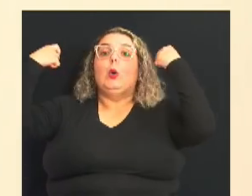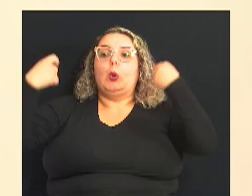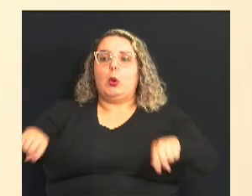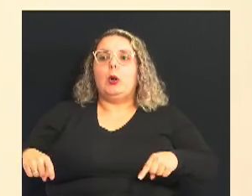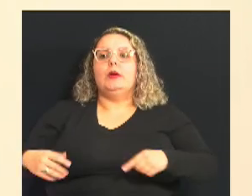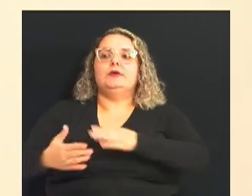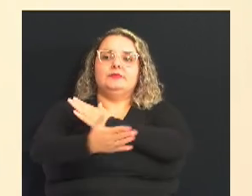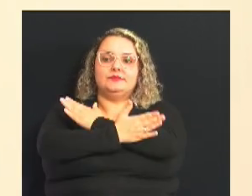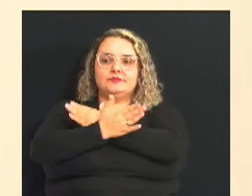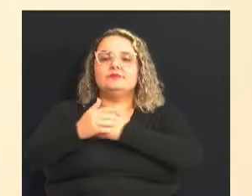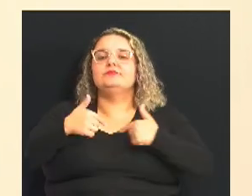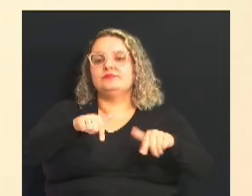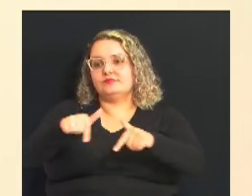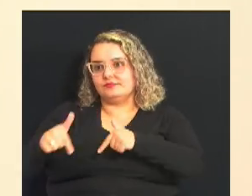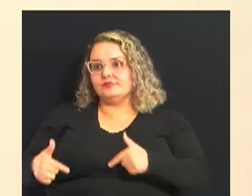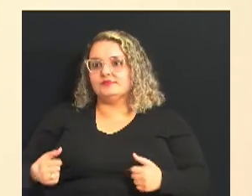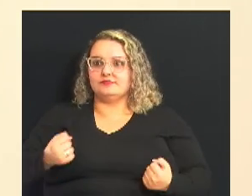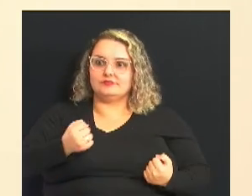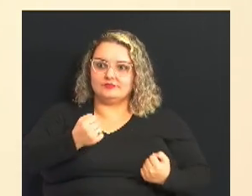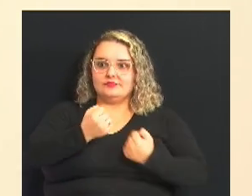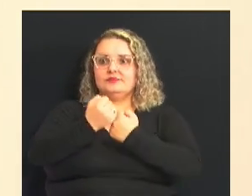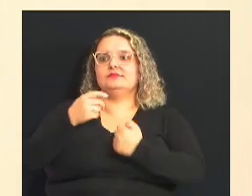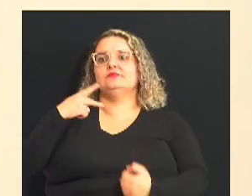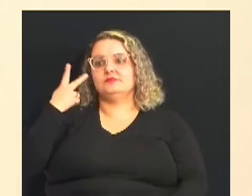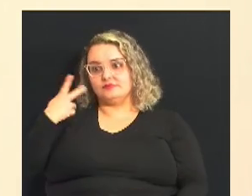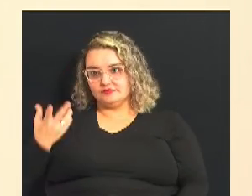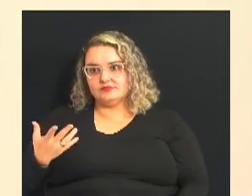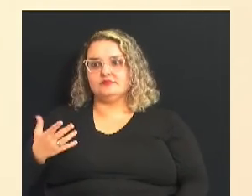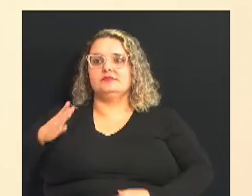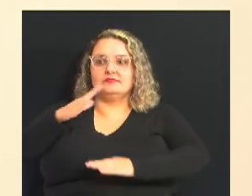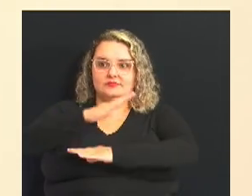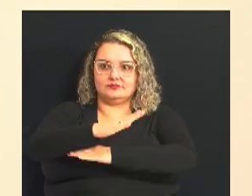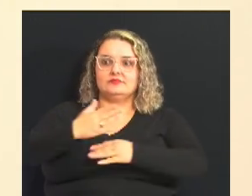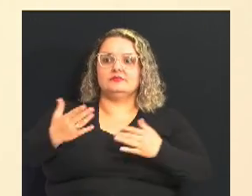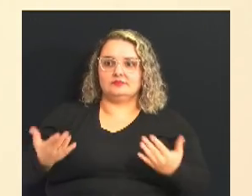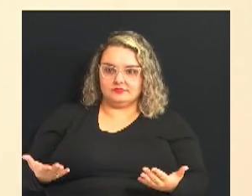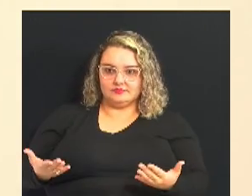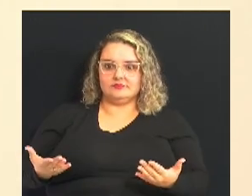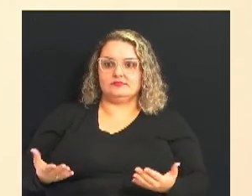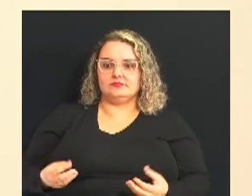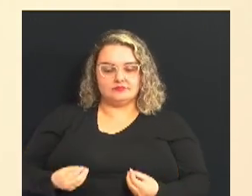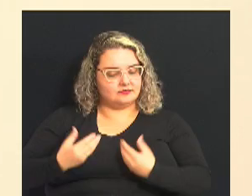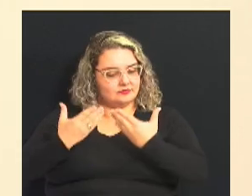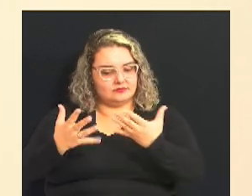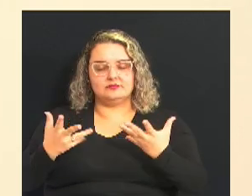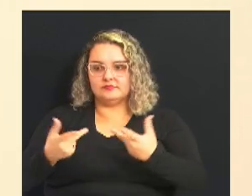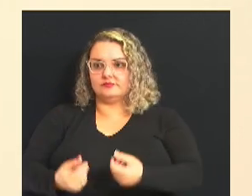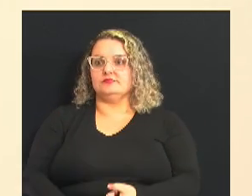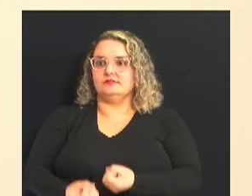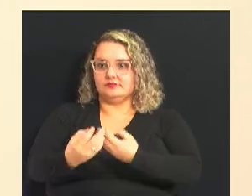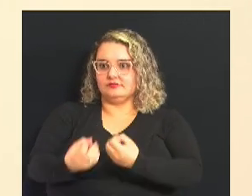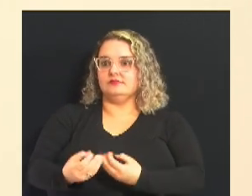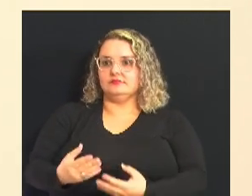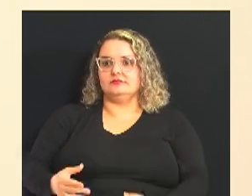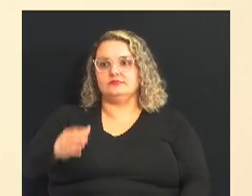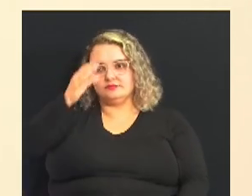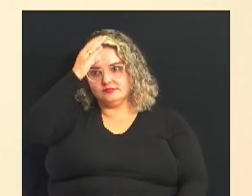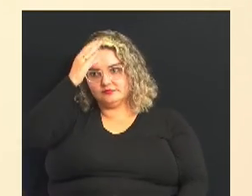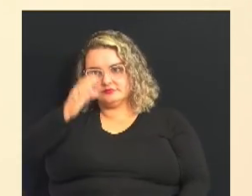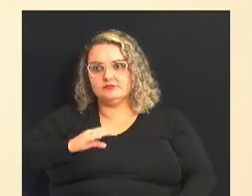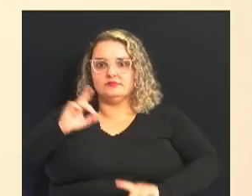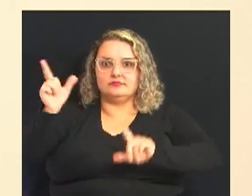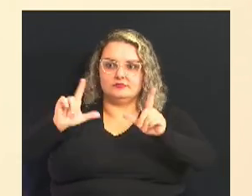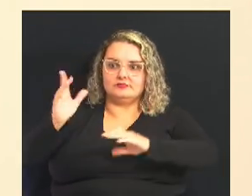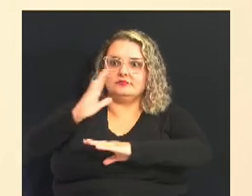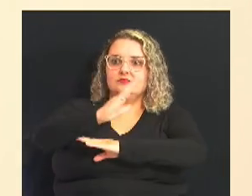auxiliando no trabalho, no suporte dos vereadores, da casa, da Câmara, para levar toda a informação ao cidadão, através da TV